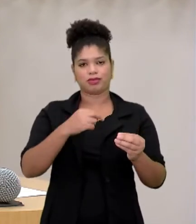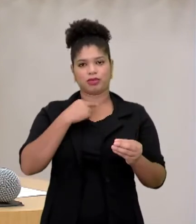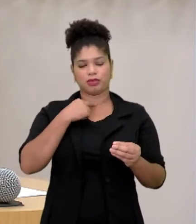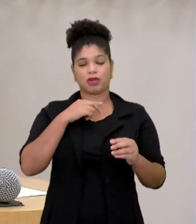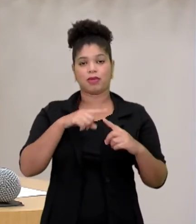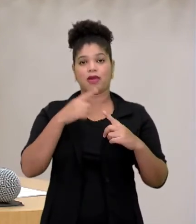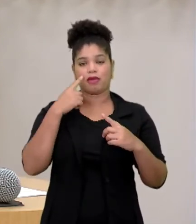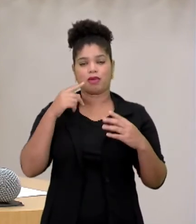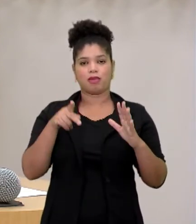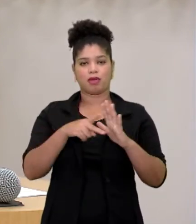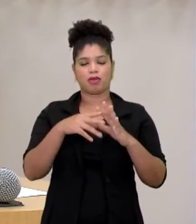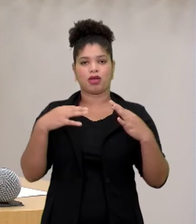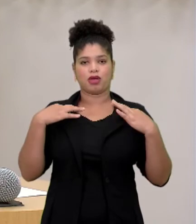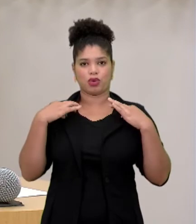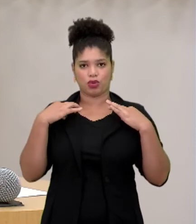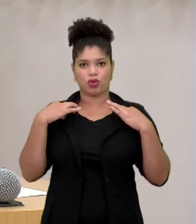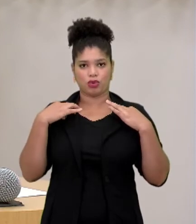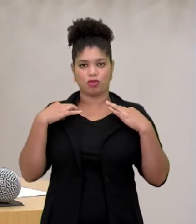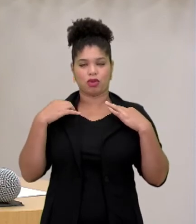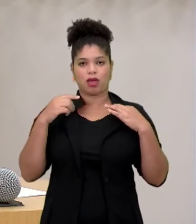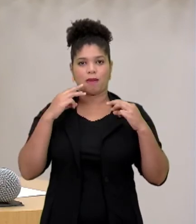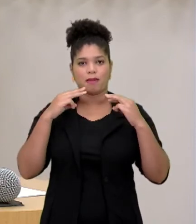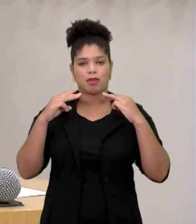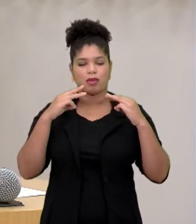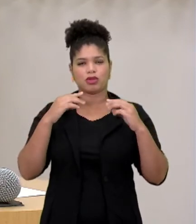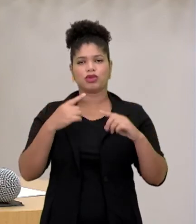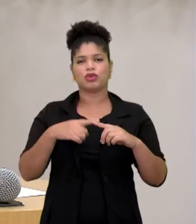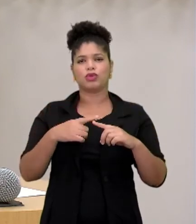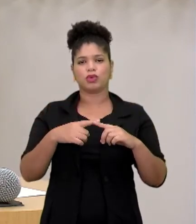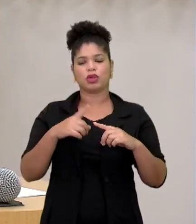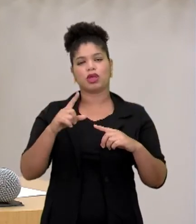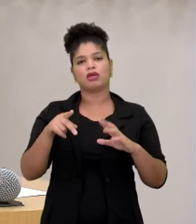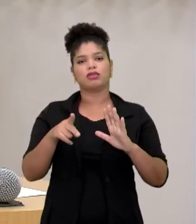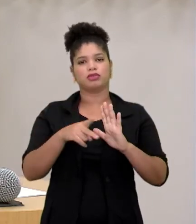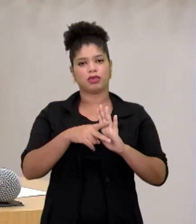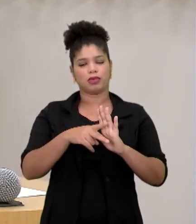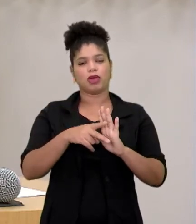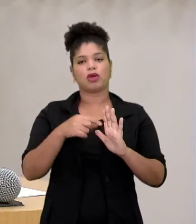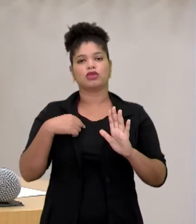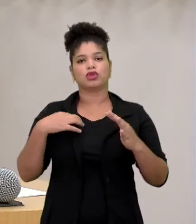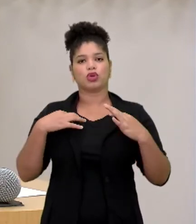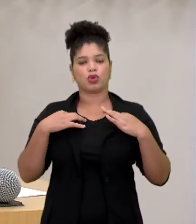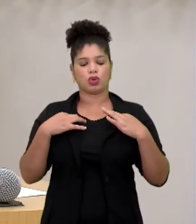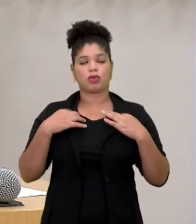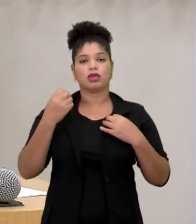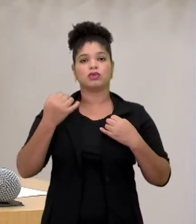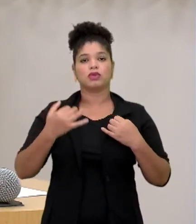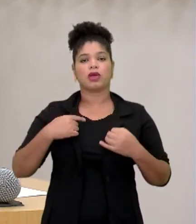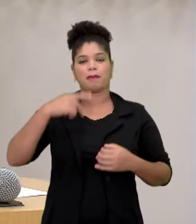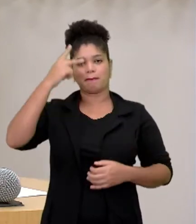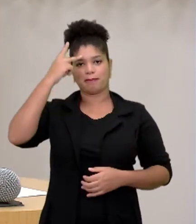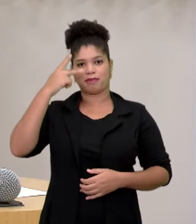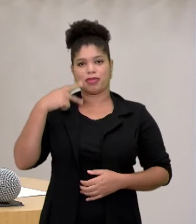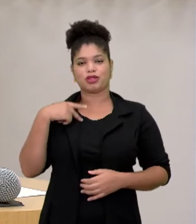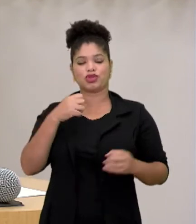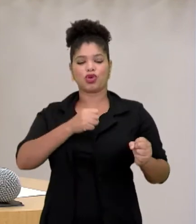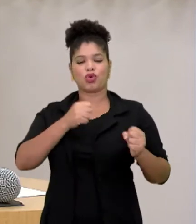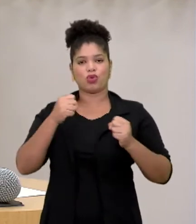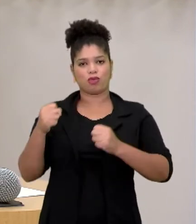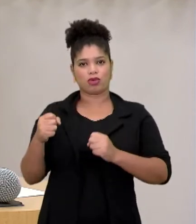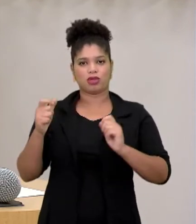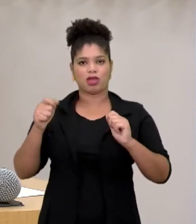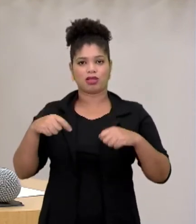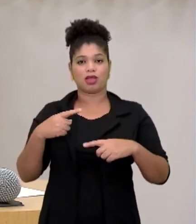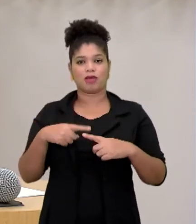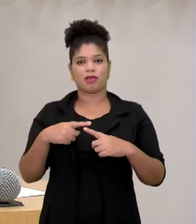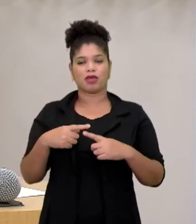roupa. Eh, então por que que eu trouxe essa propaganda, né? É uma propaganda de roupa que tá falando sobre poder pessoal. Então o final da propaganda fala: